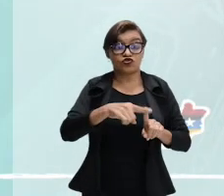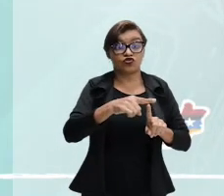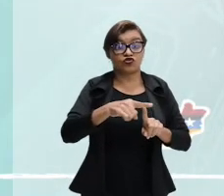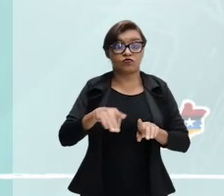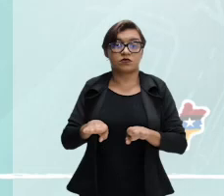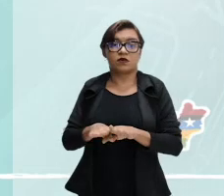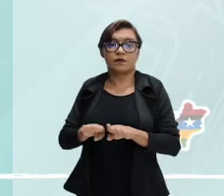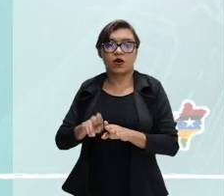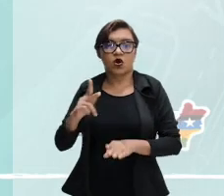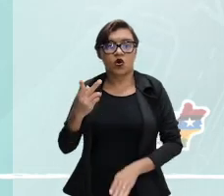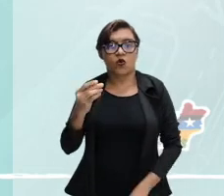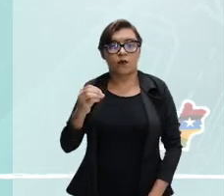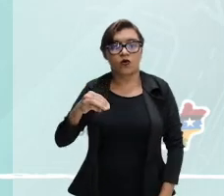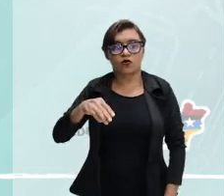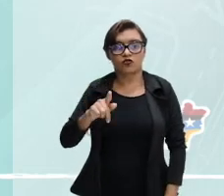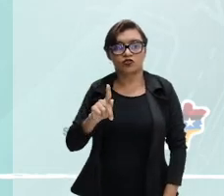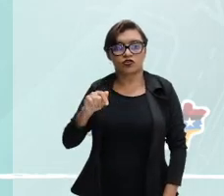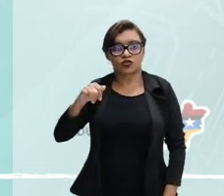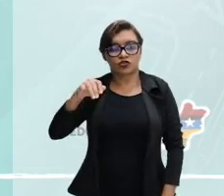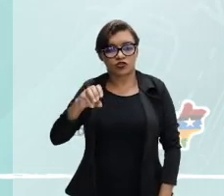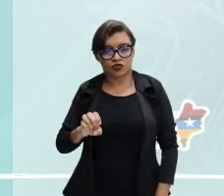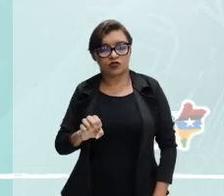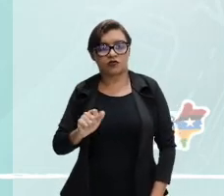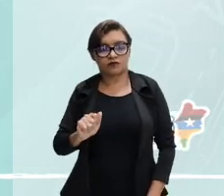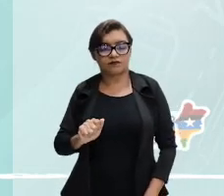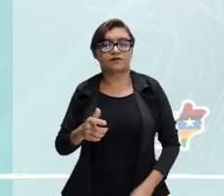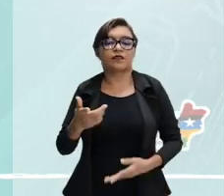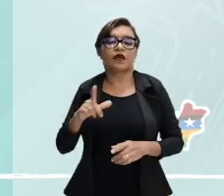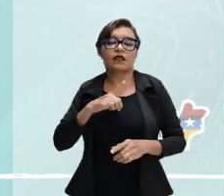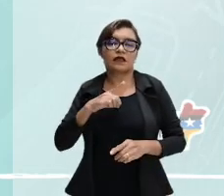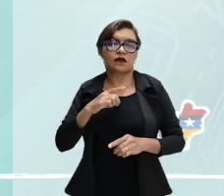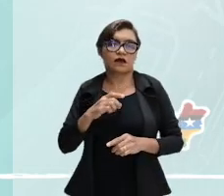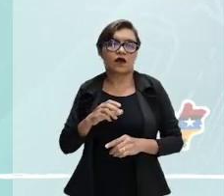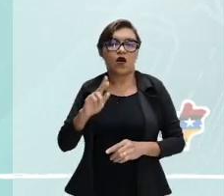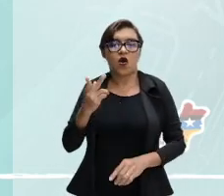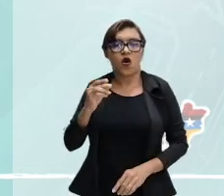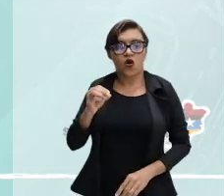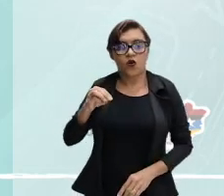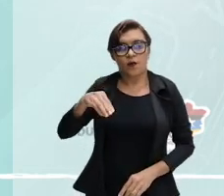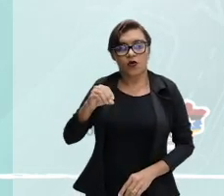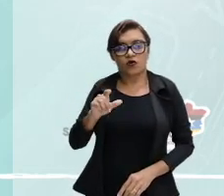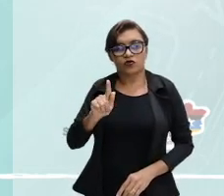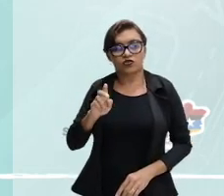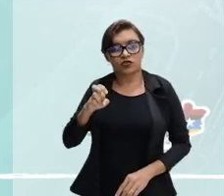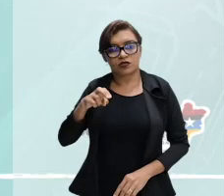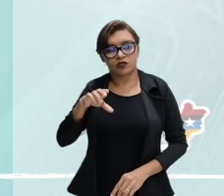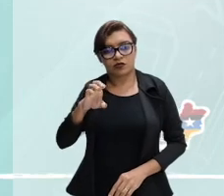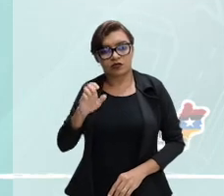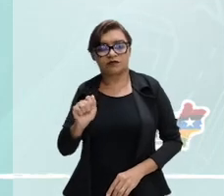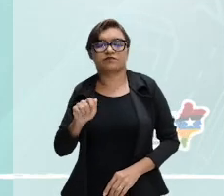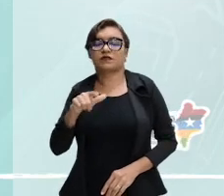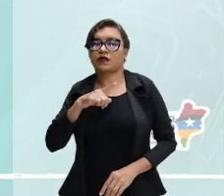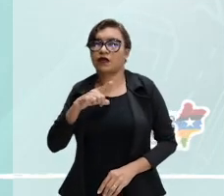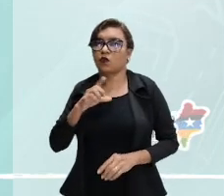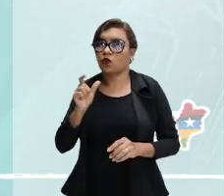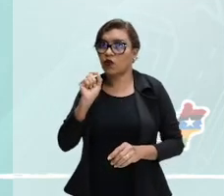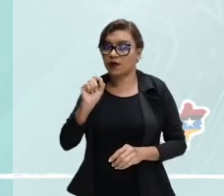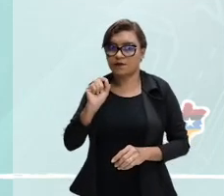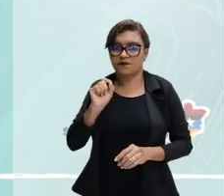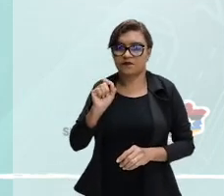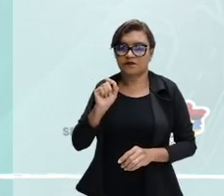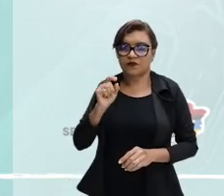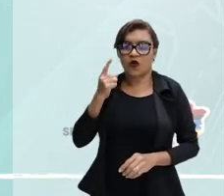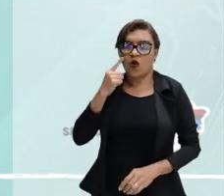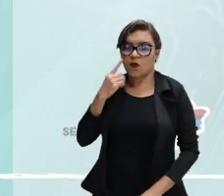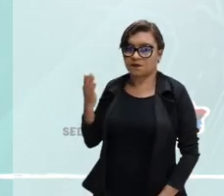a obesidade o quê? Homogênea. Neste caso, não há uma predominância da gordura em uma área localizada, pois o excesso de peso é